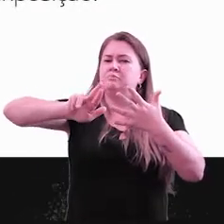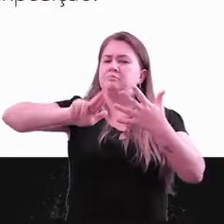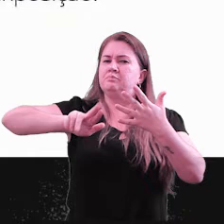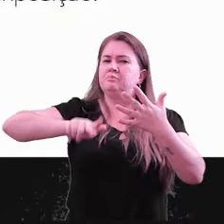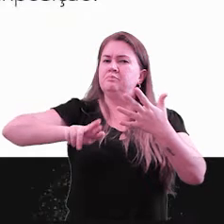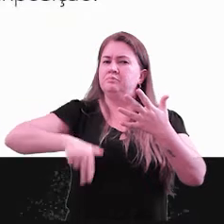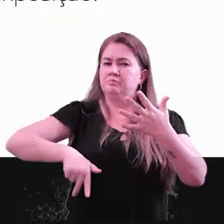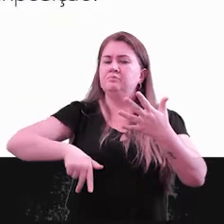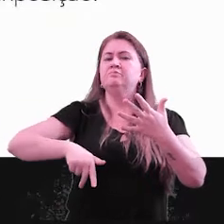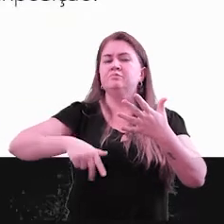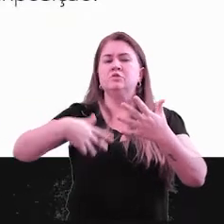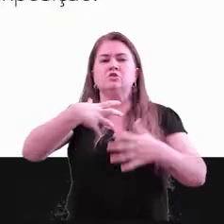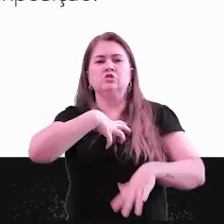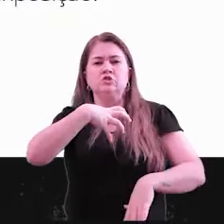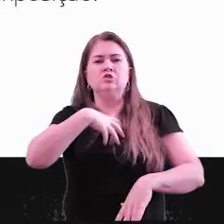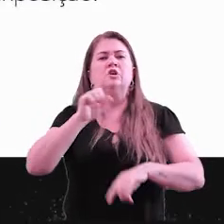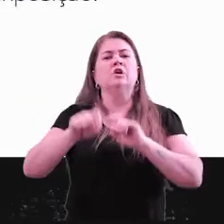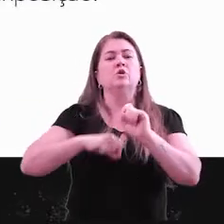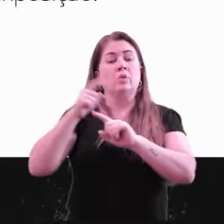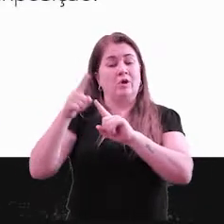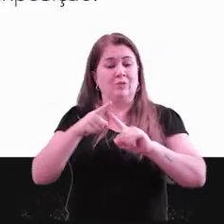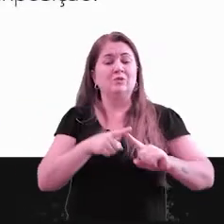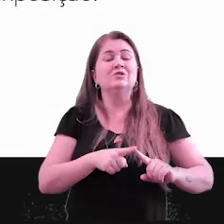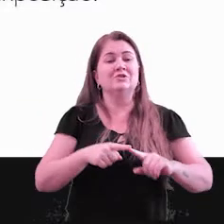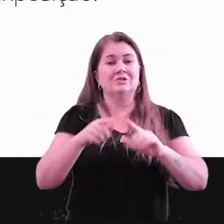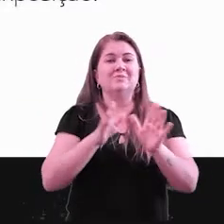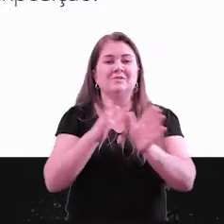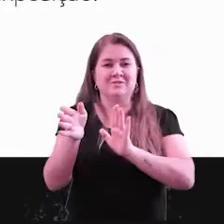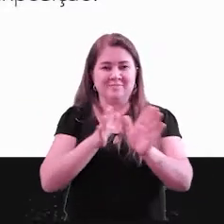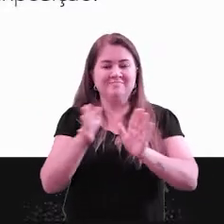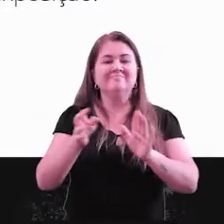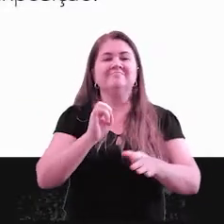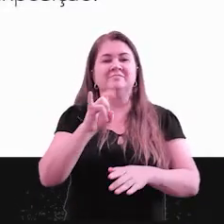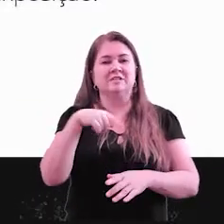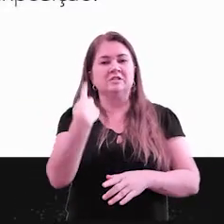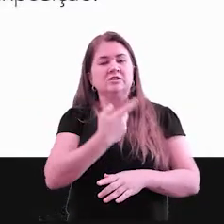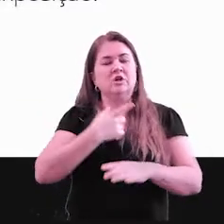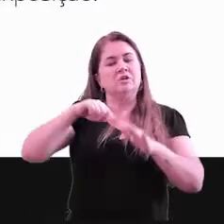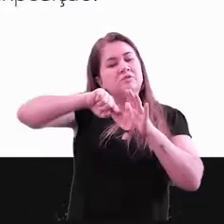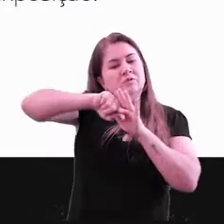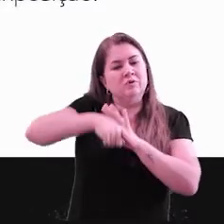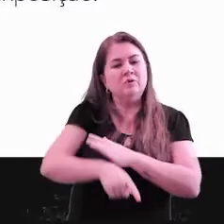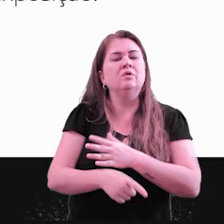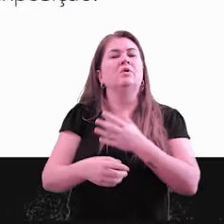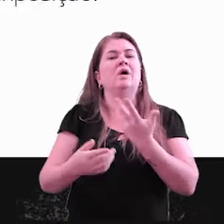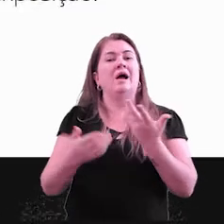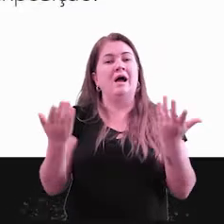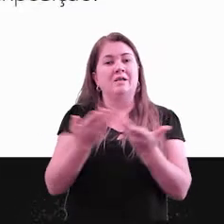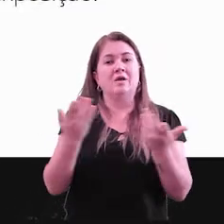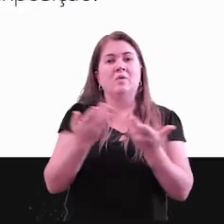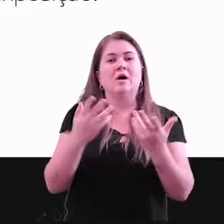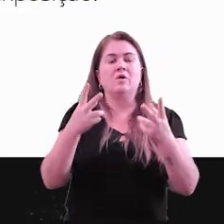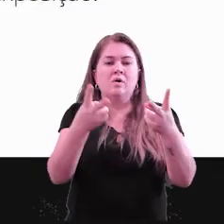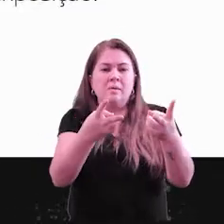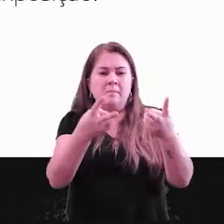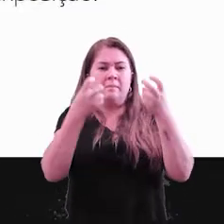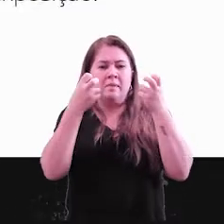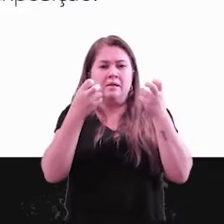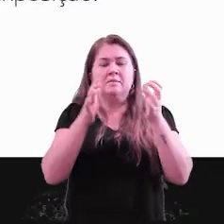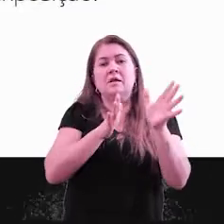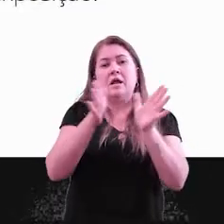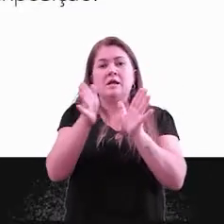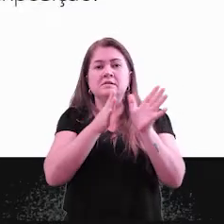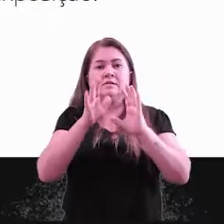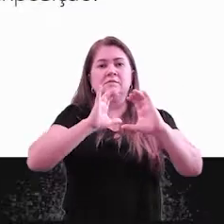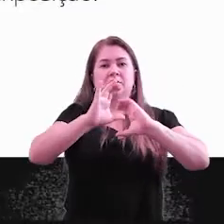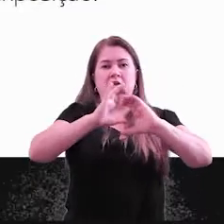gente vai se aprofundar nessa temática, e recortando agora para a acessibilidade comunicacional, que está